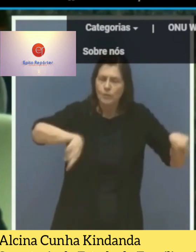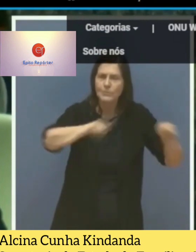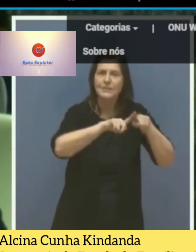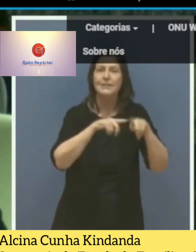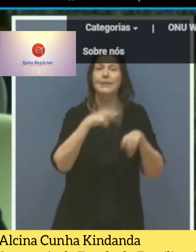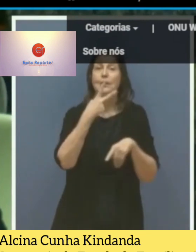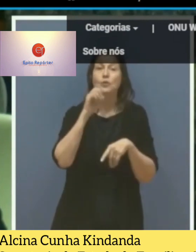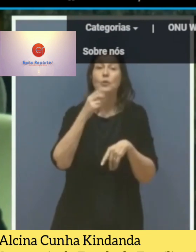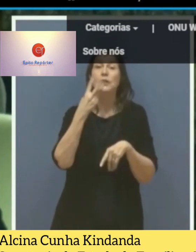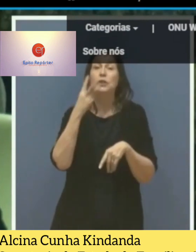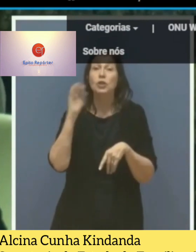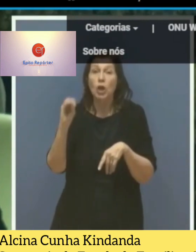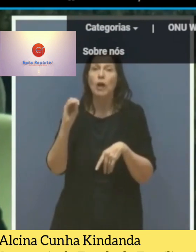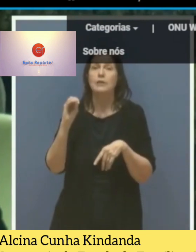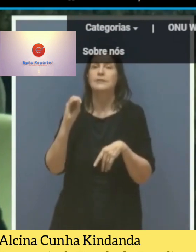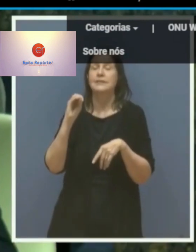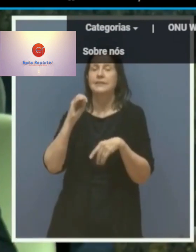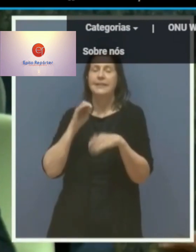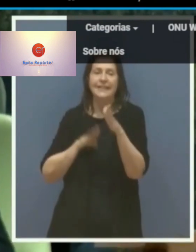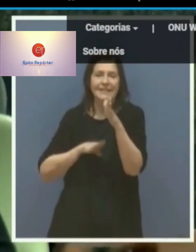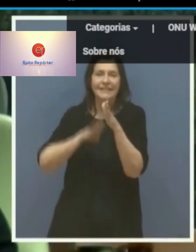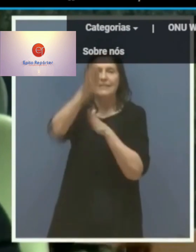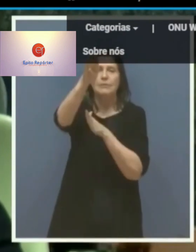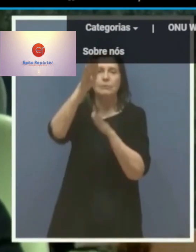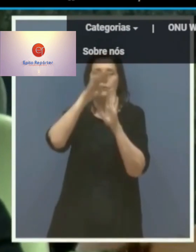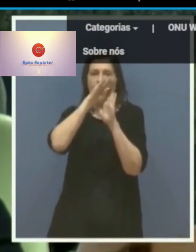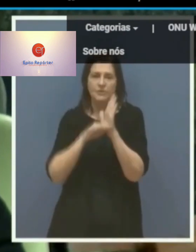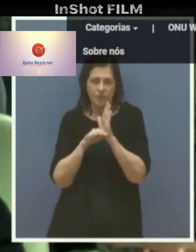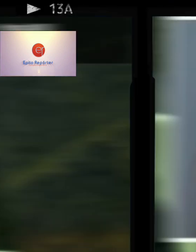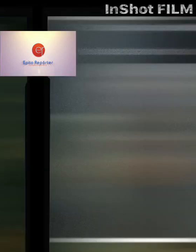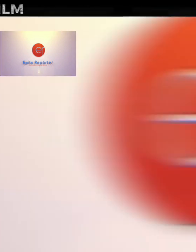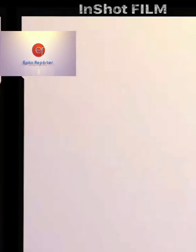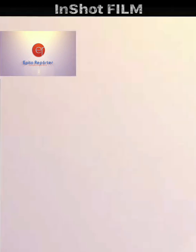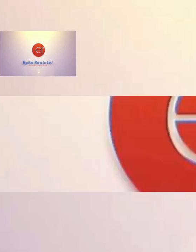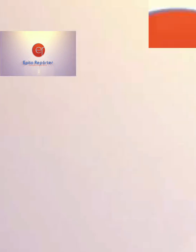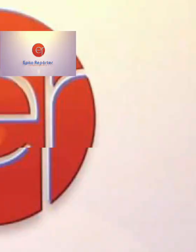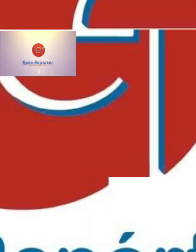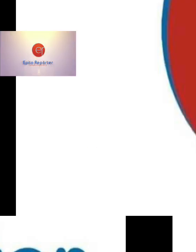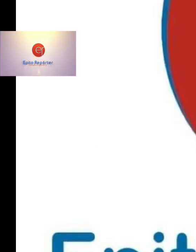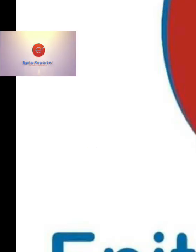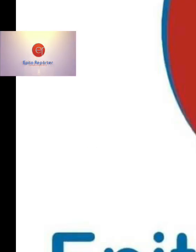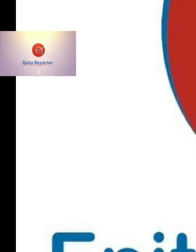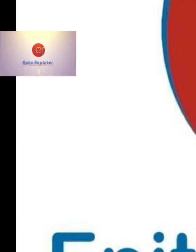2063 muito obrigada a todos e a todas